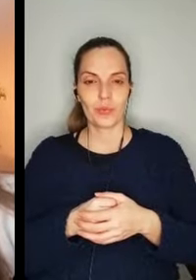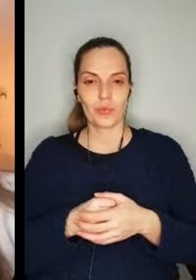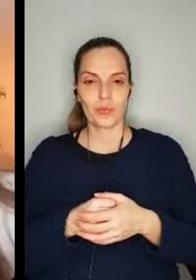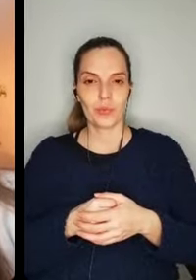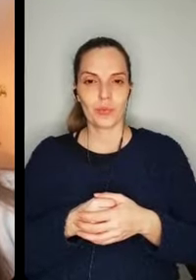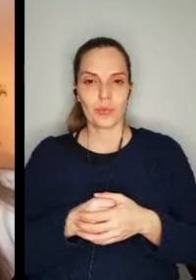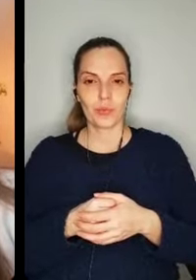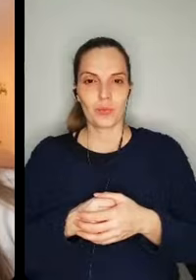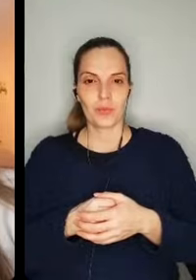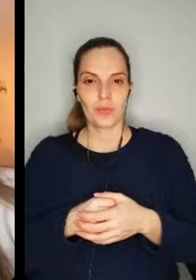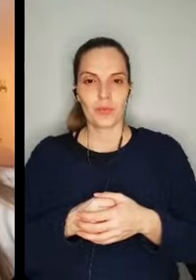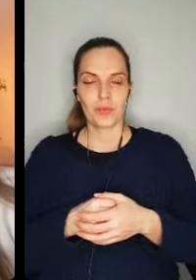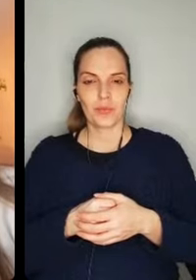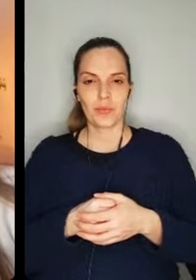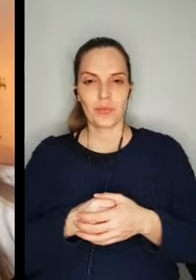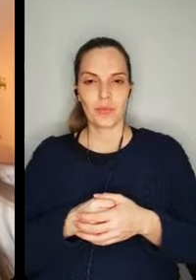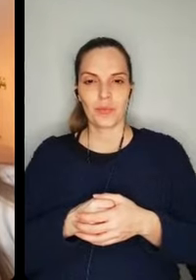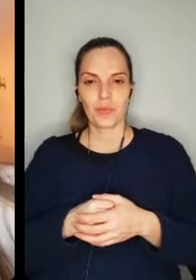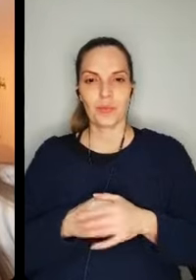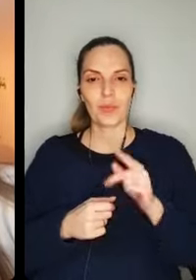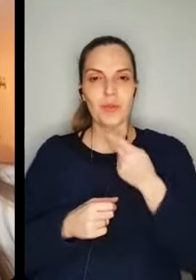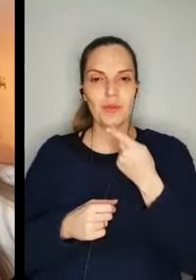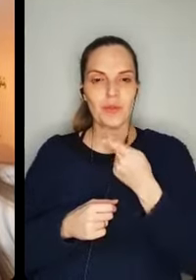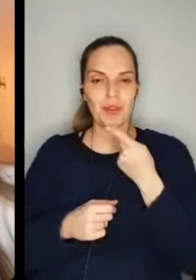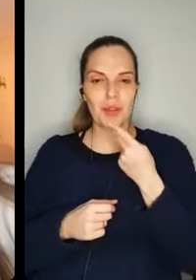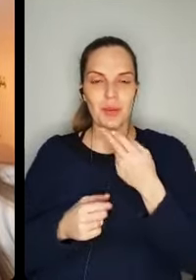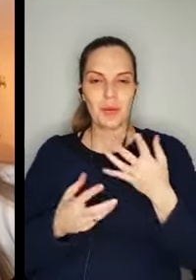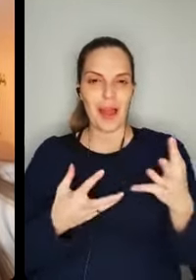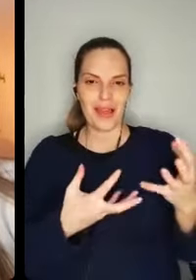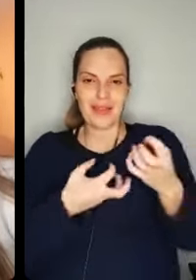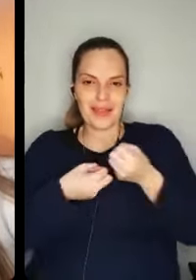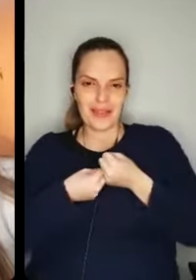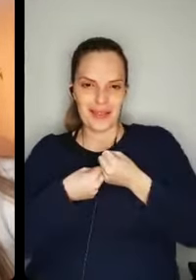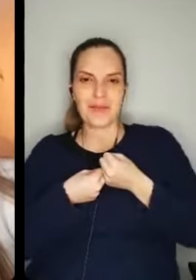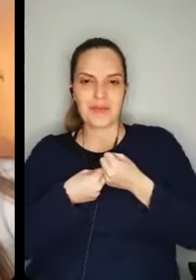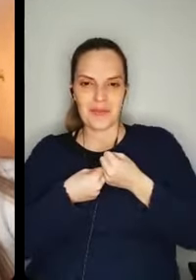Aí tu falou da recepção, lembrei de uma coisa.